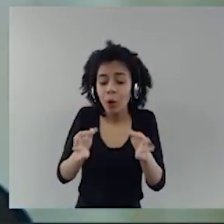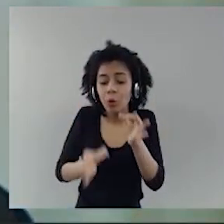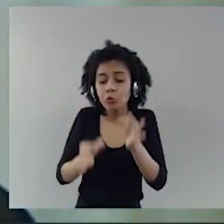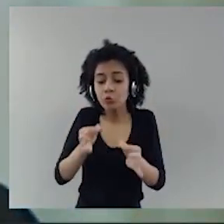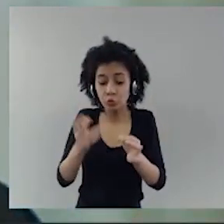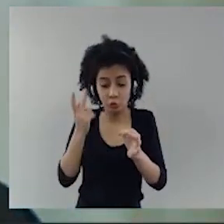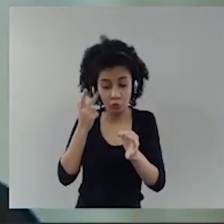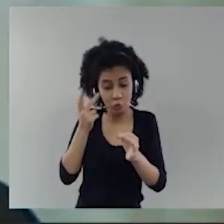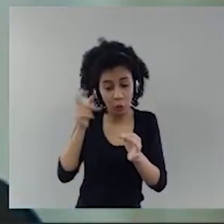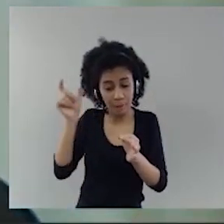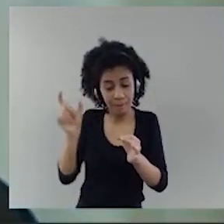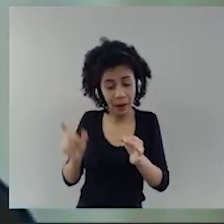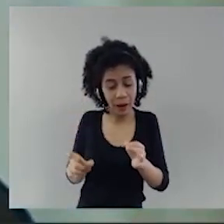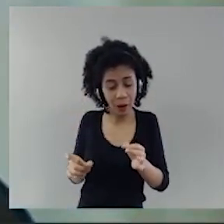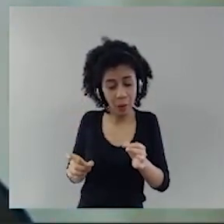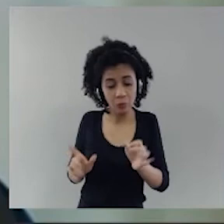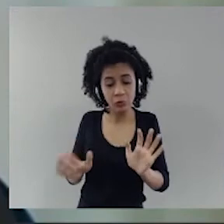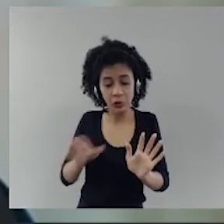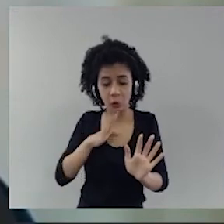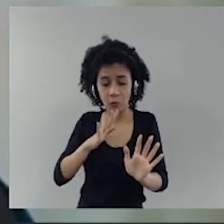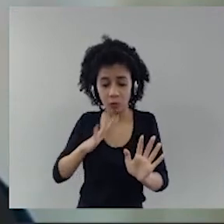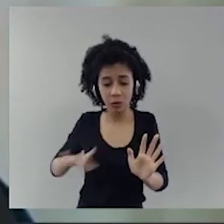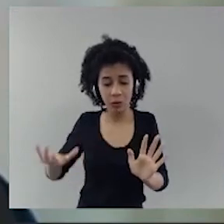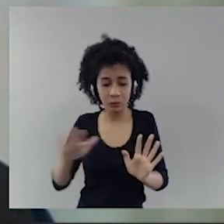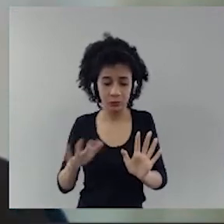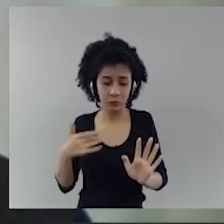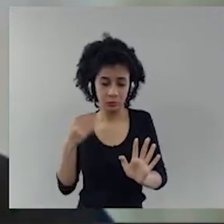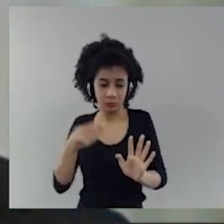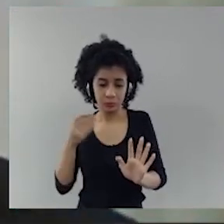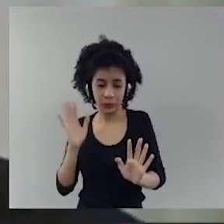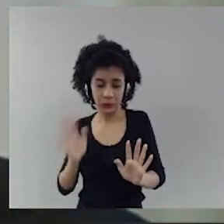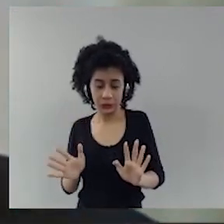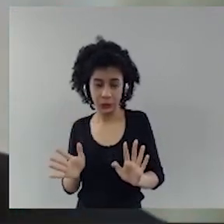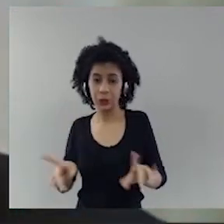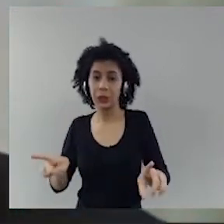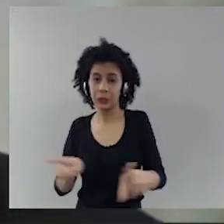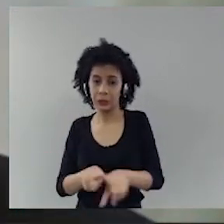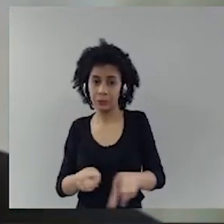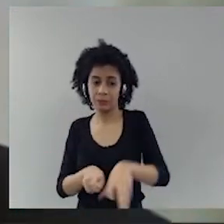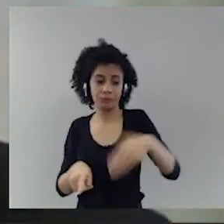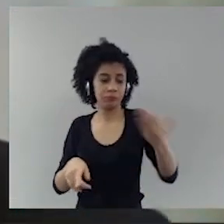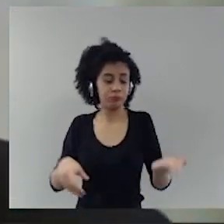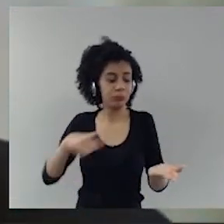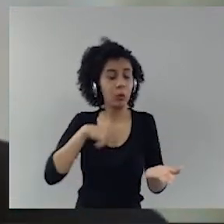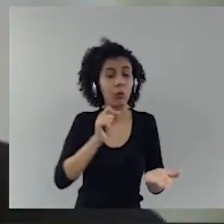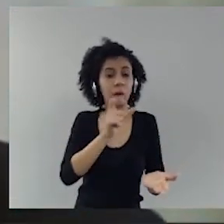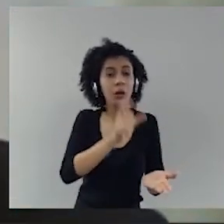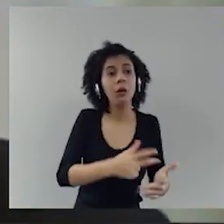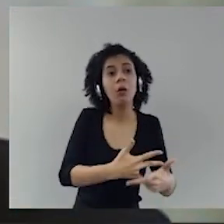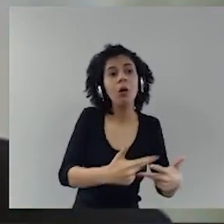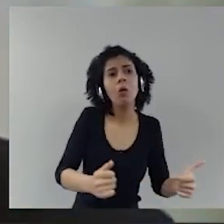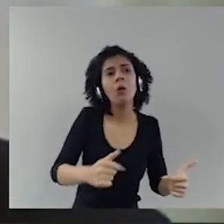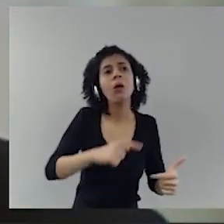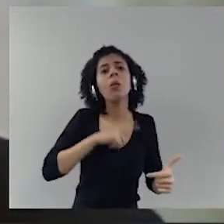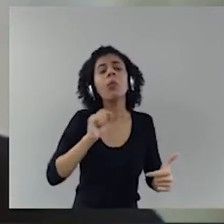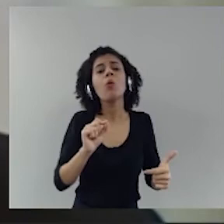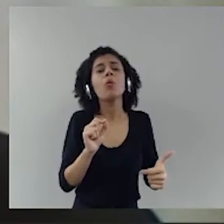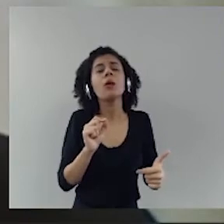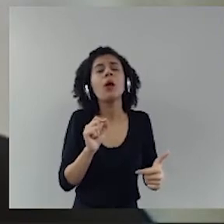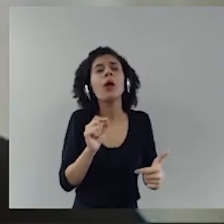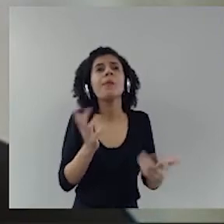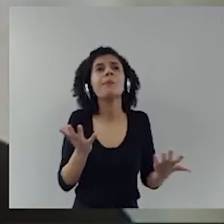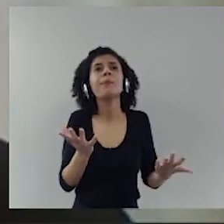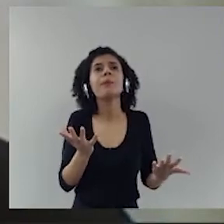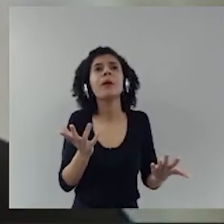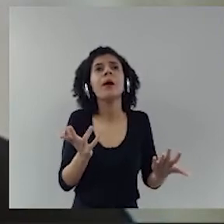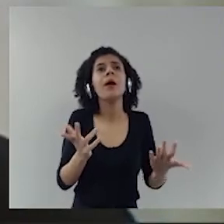jurídico tradicional conhecido já por todos nós e temos objetos que se subsume que se